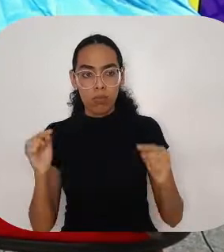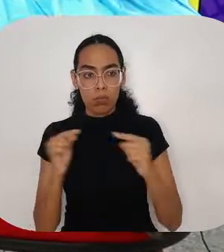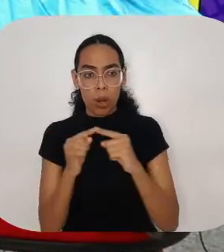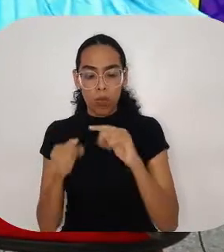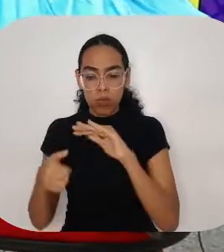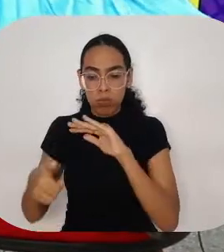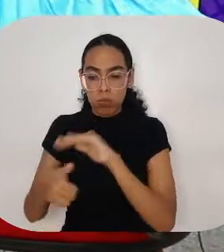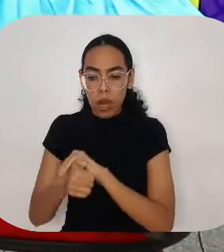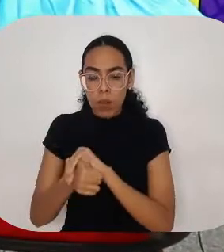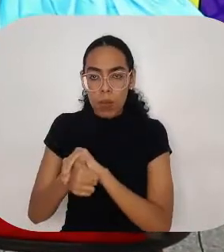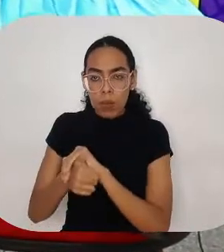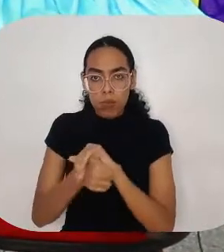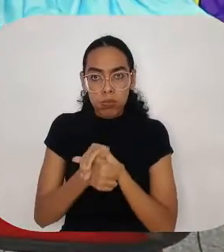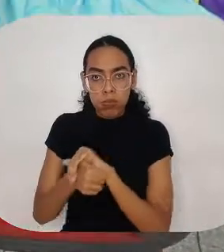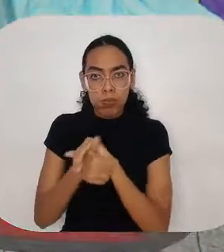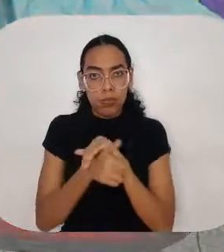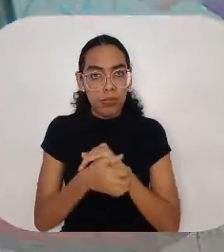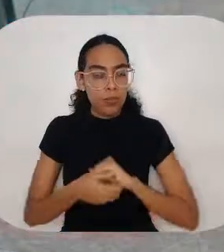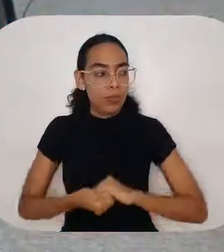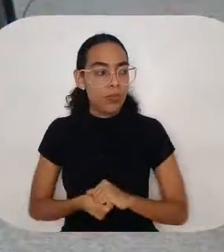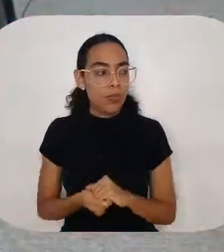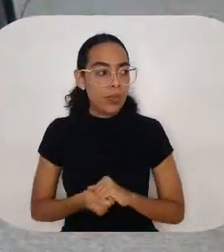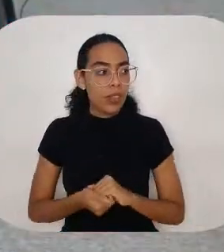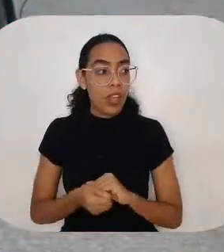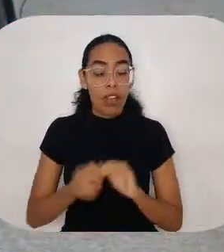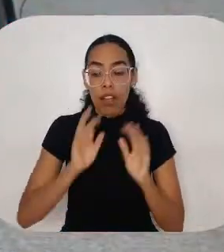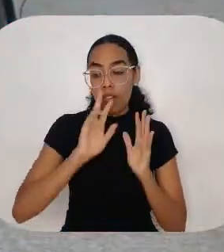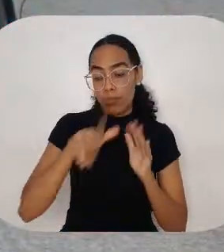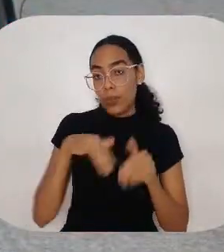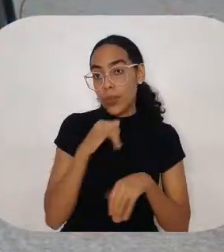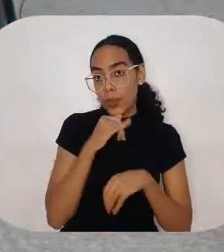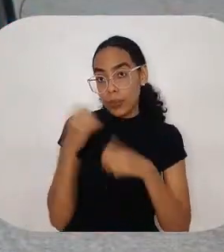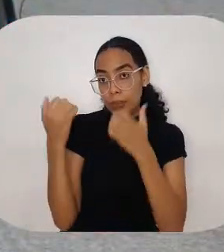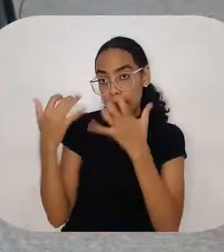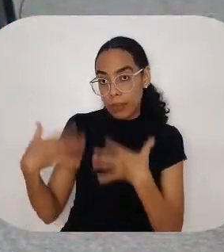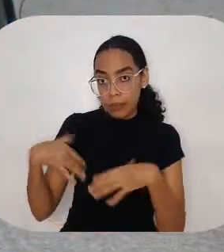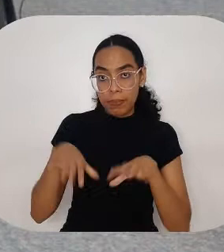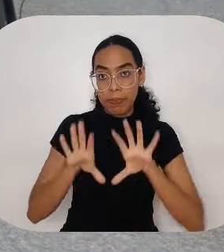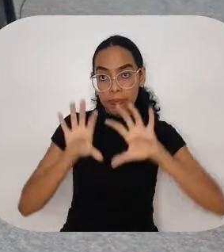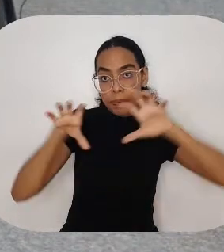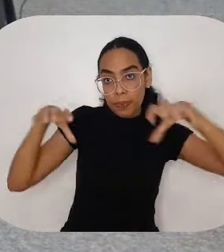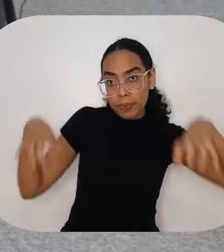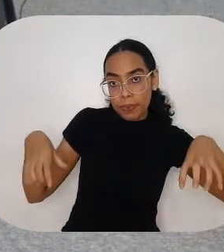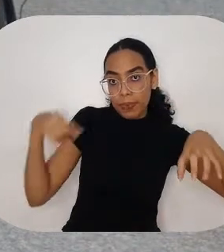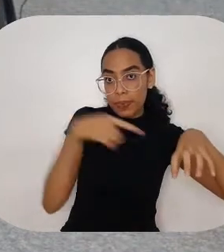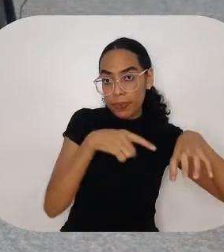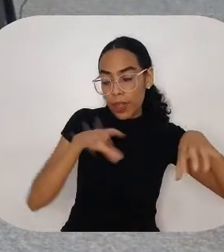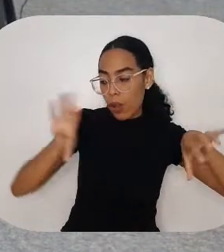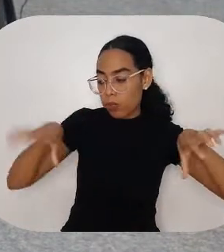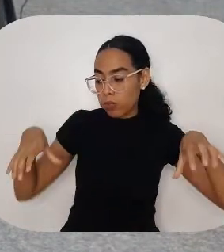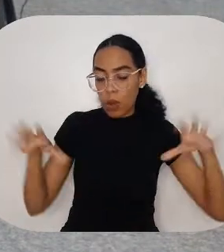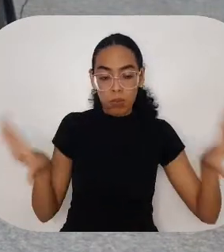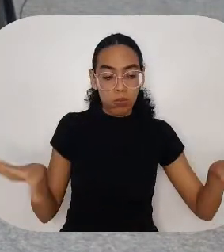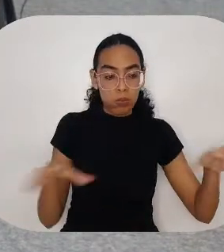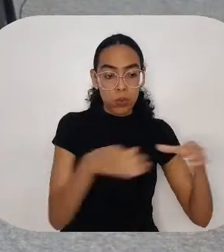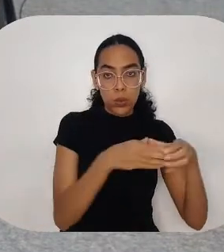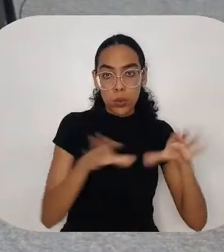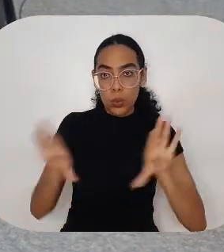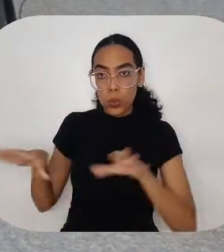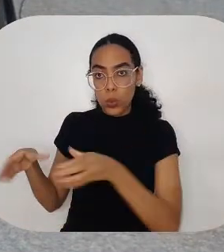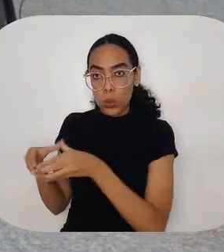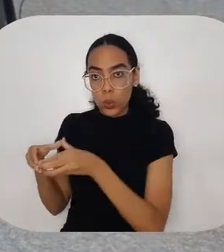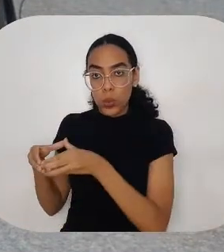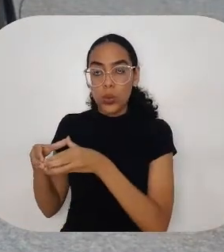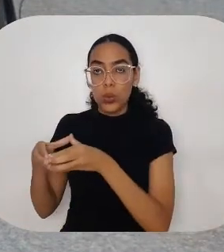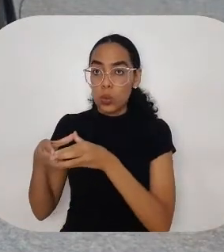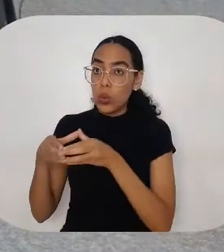Tatu. Rapaz, é bom mesmo. E metade dos bichos ficava de um lado, a outra metade ficava do outro lado. E eles,